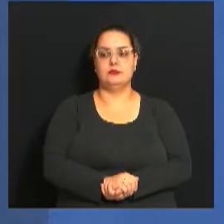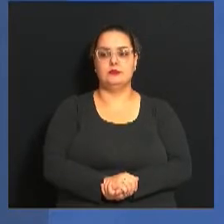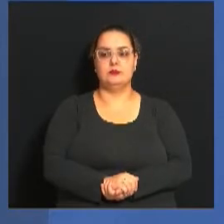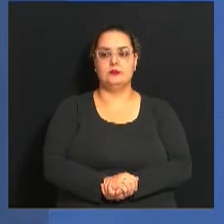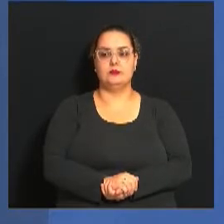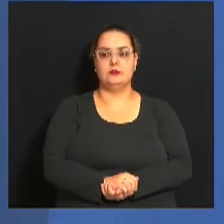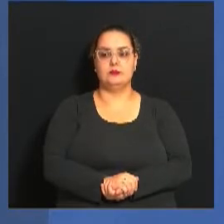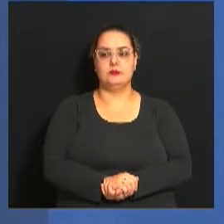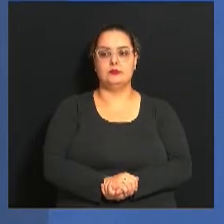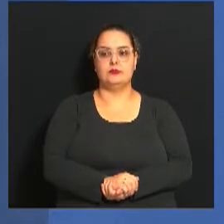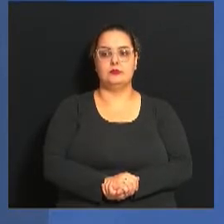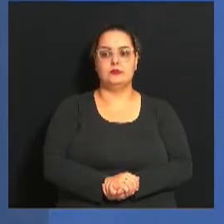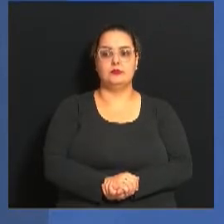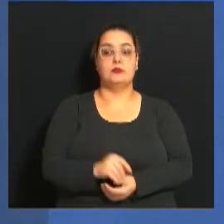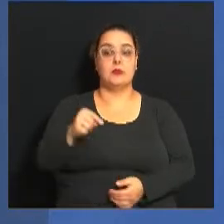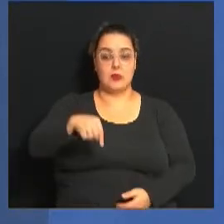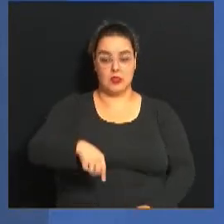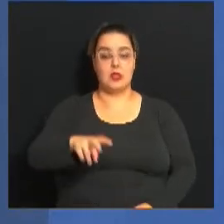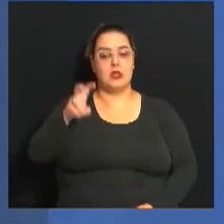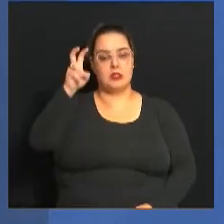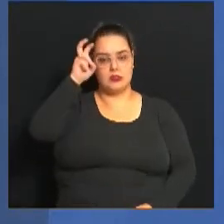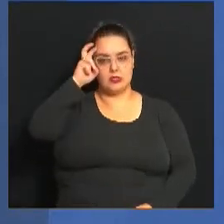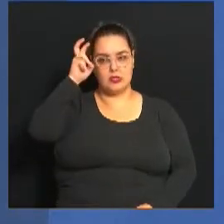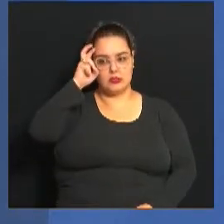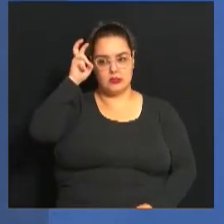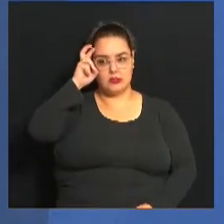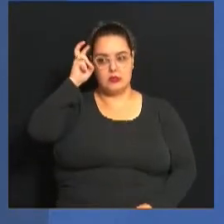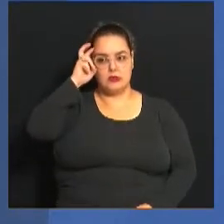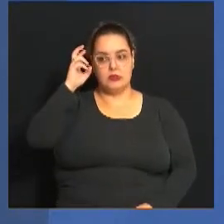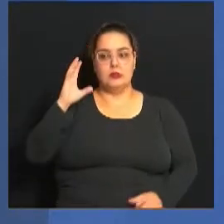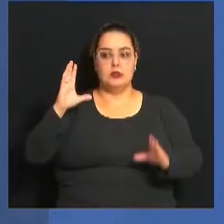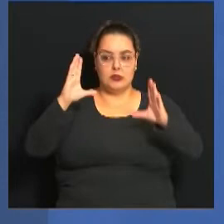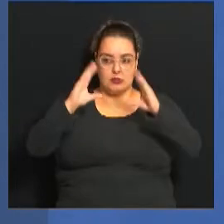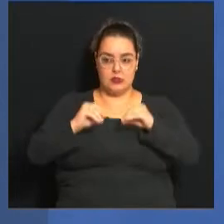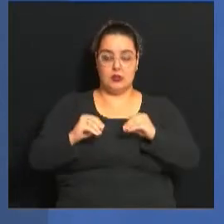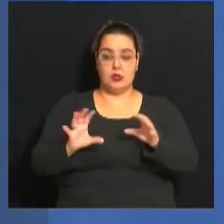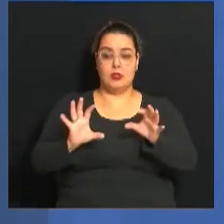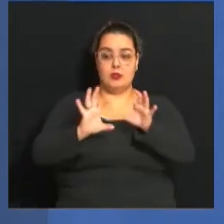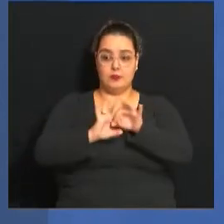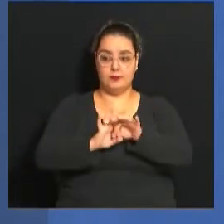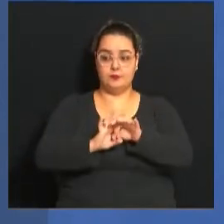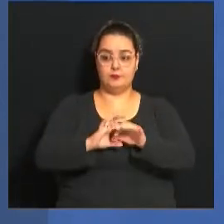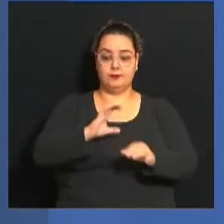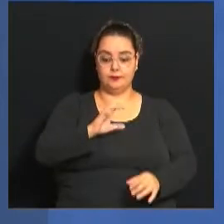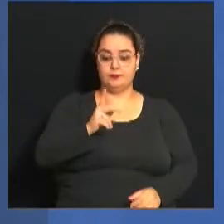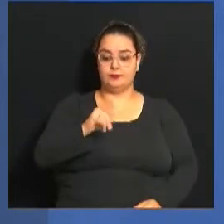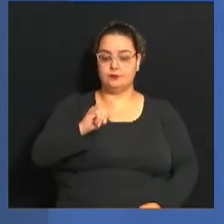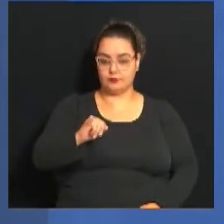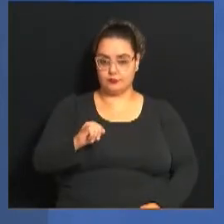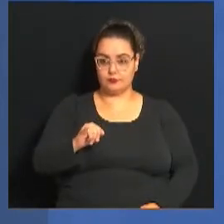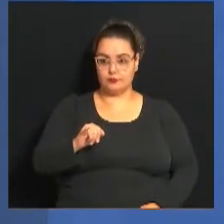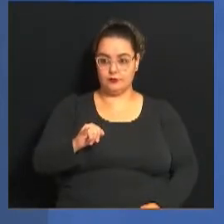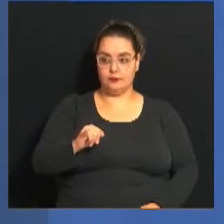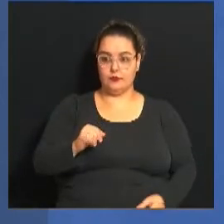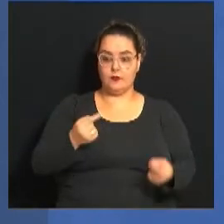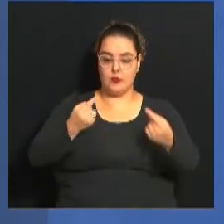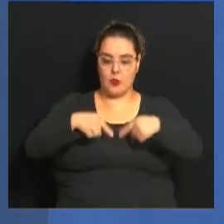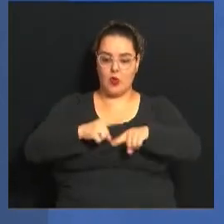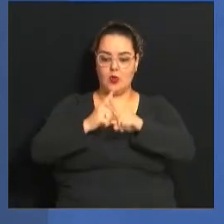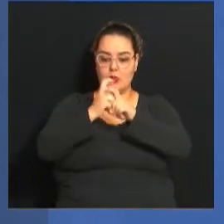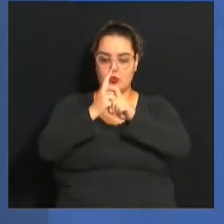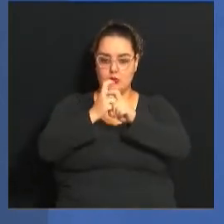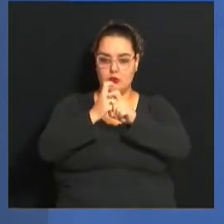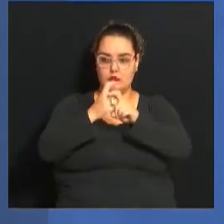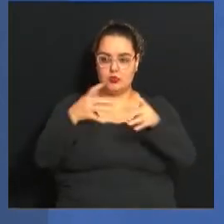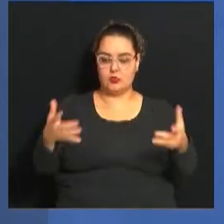E ainda nesta quinta-feira à noite, quem se reuniu foi a CPI antifascista, que promoveu